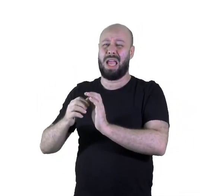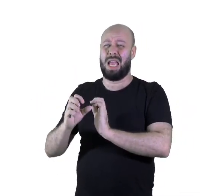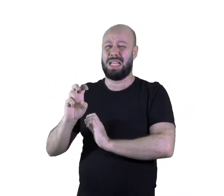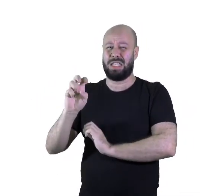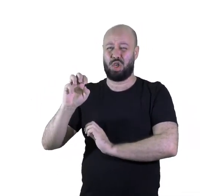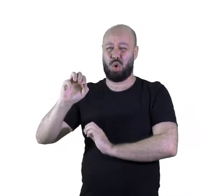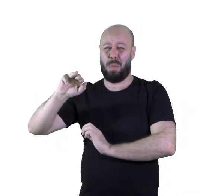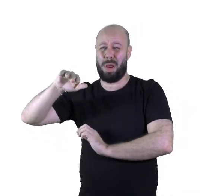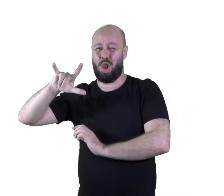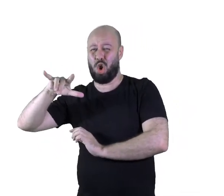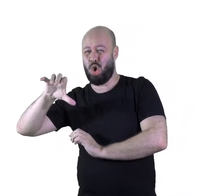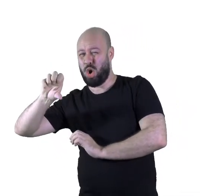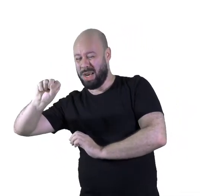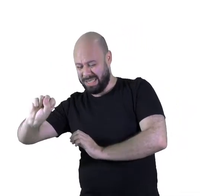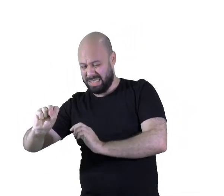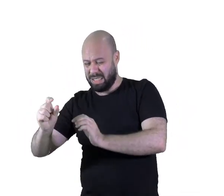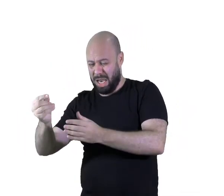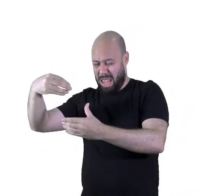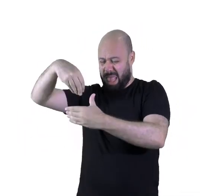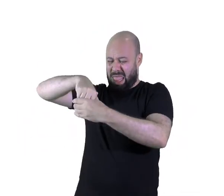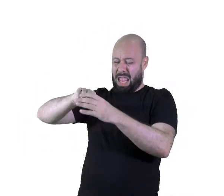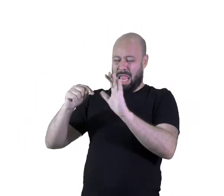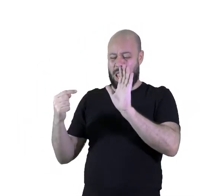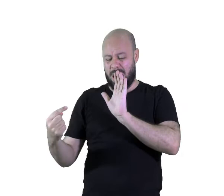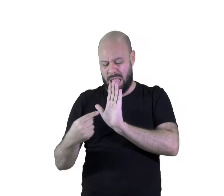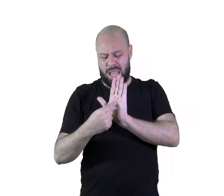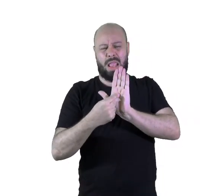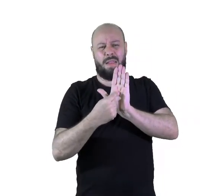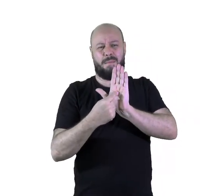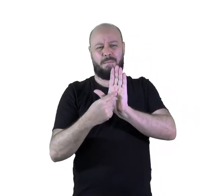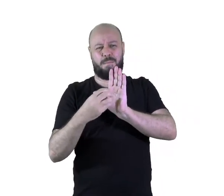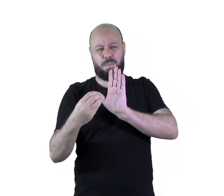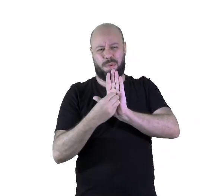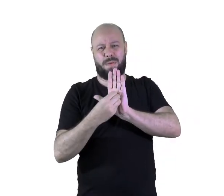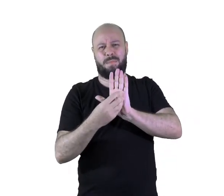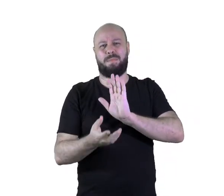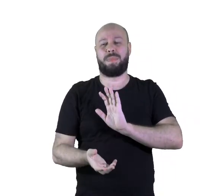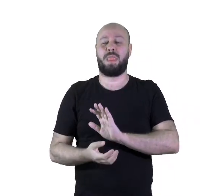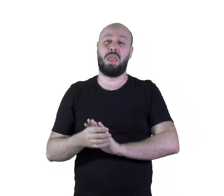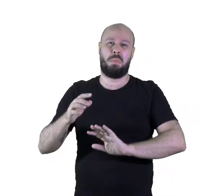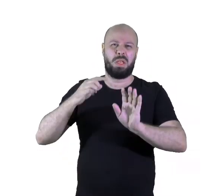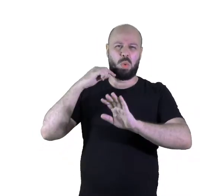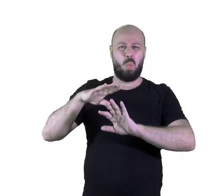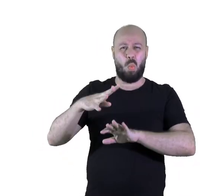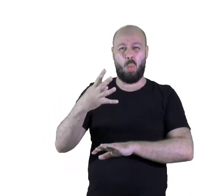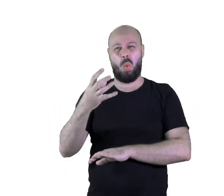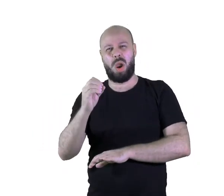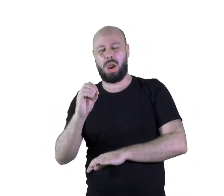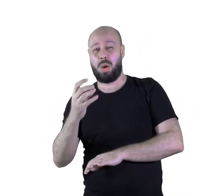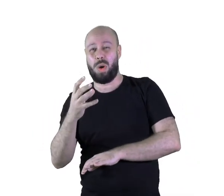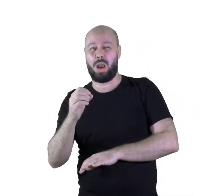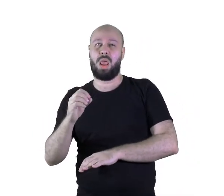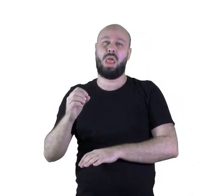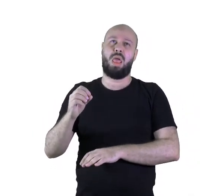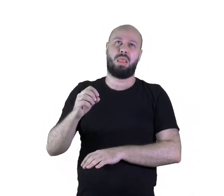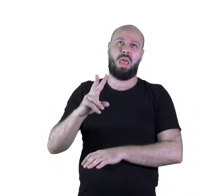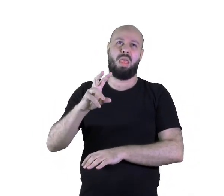do Sol. Então, é uma temperatura que a gente nem consegue imaginar. A gente consegue imaginar 40, 30 graus,